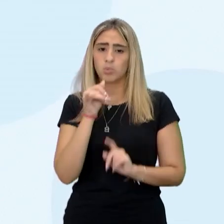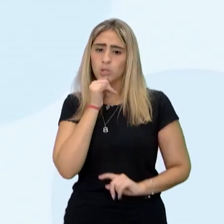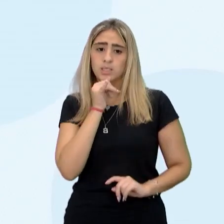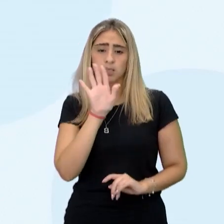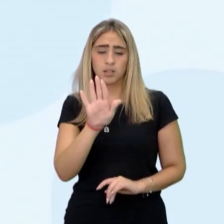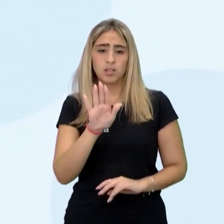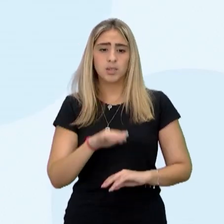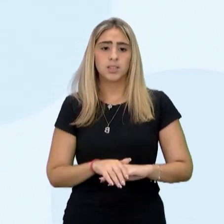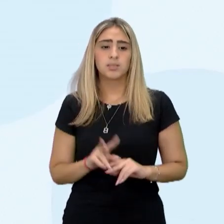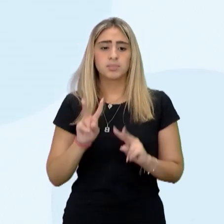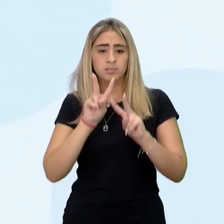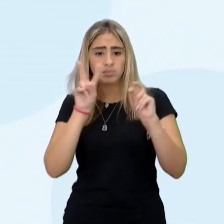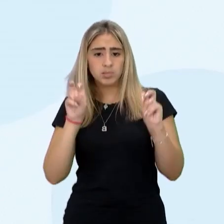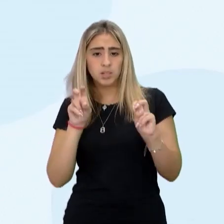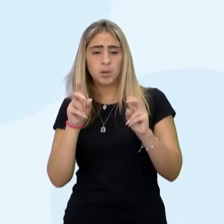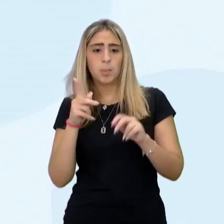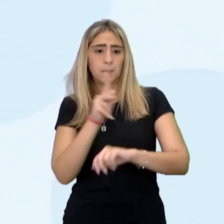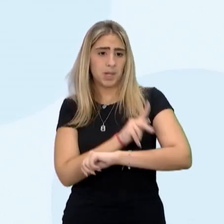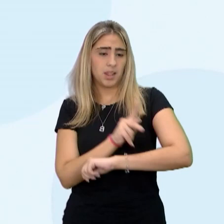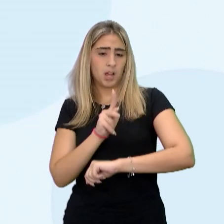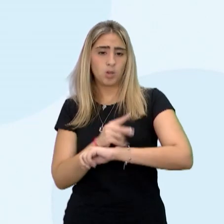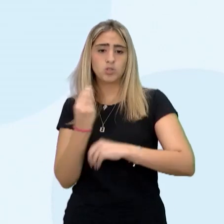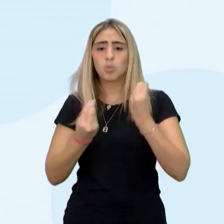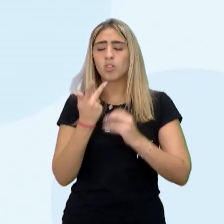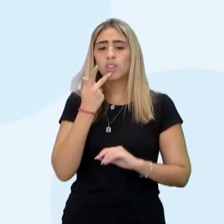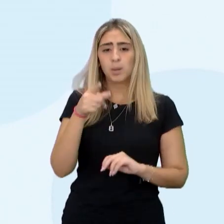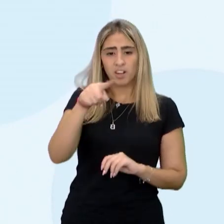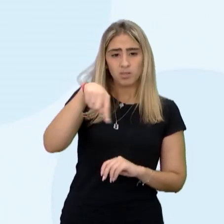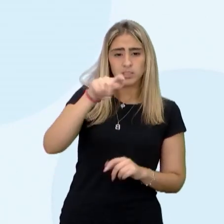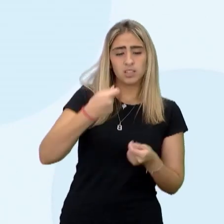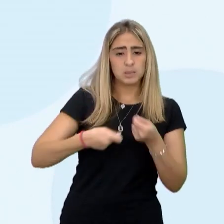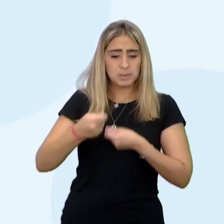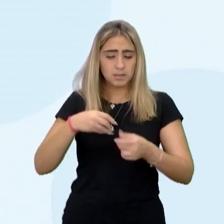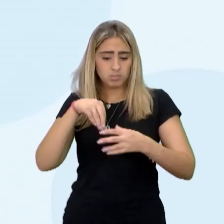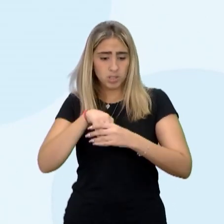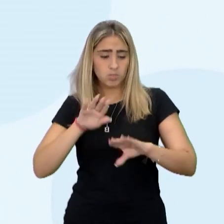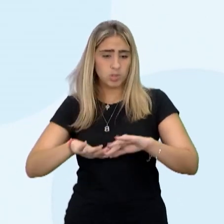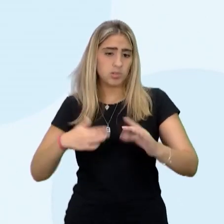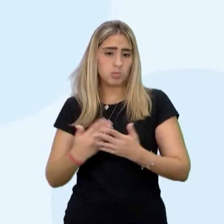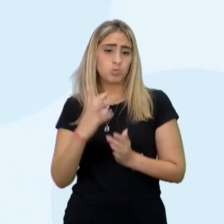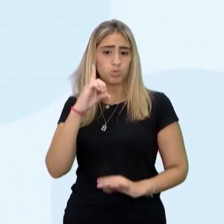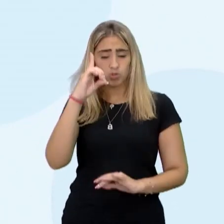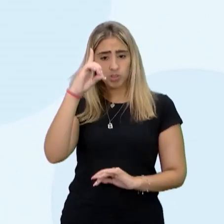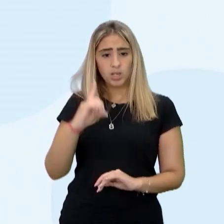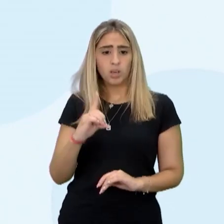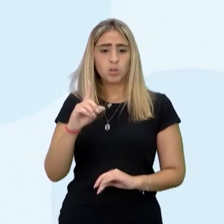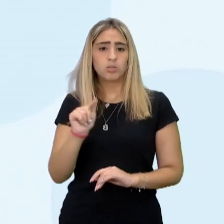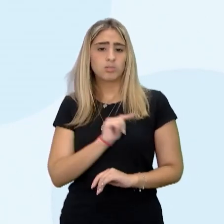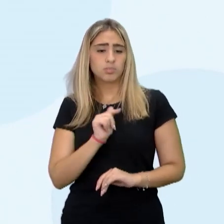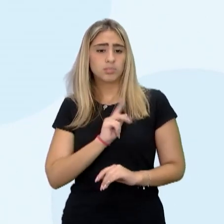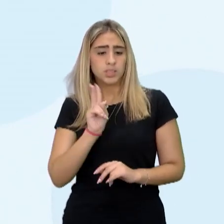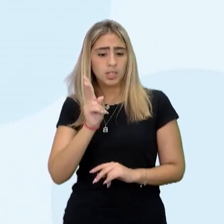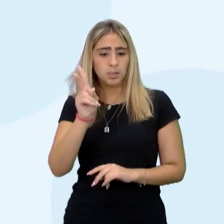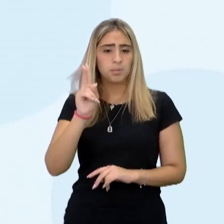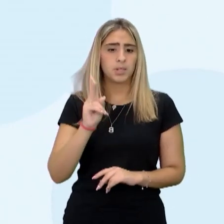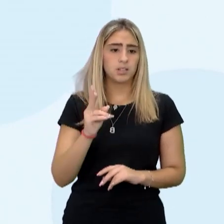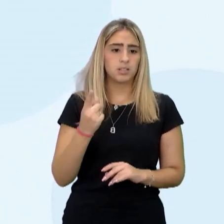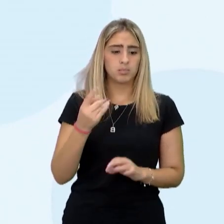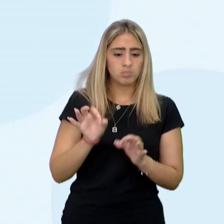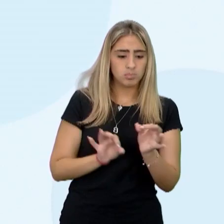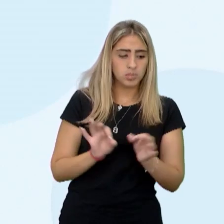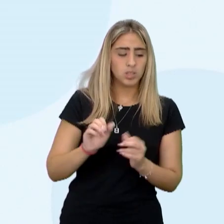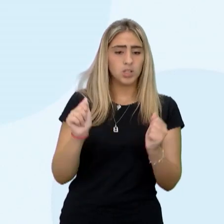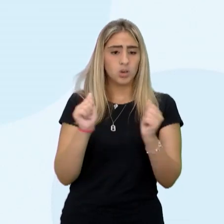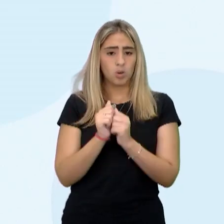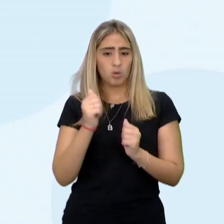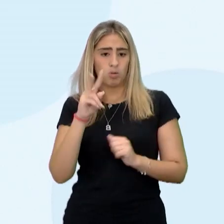das questões pedagógicas, como eu falei para vocês, né, ou questões administrativas da escola, o diretor ele vai ter sempre um alinhamento aí com o vice,